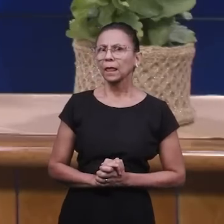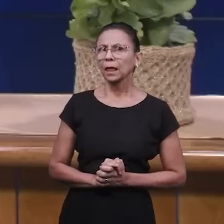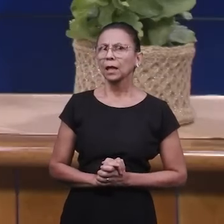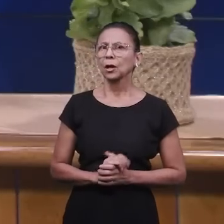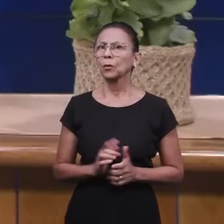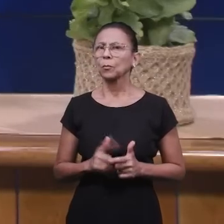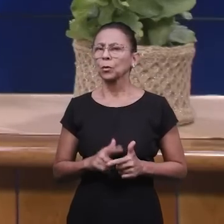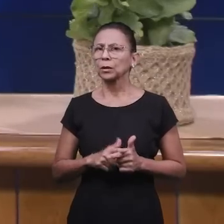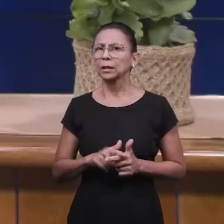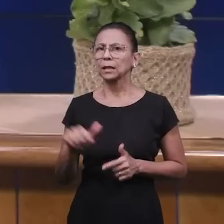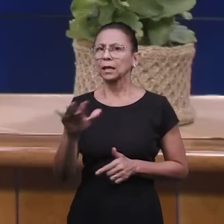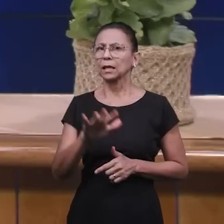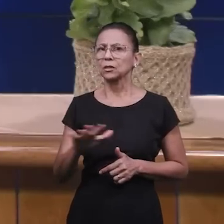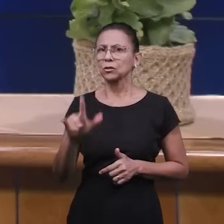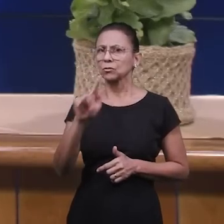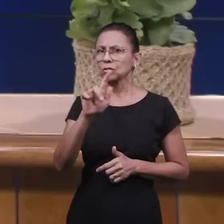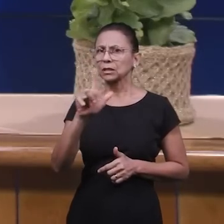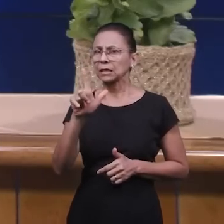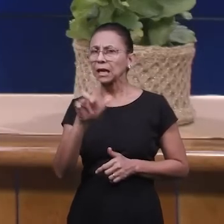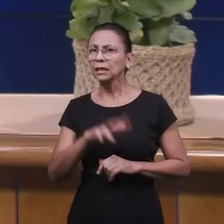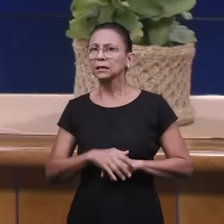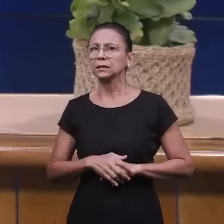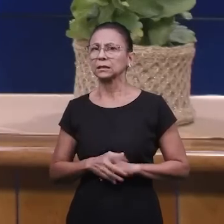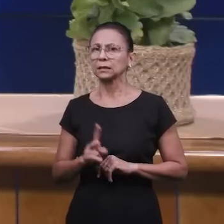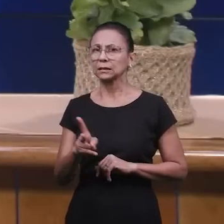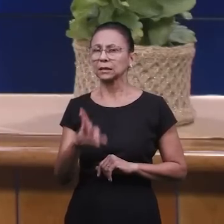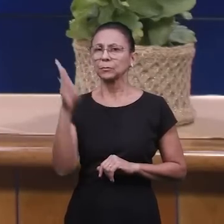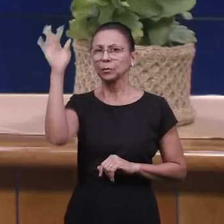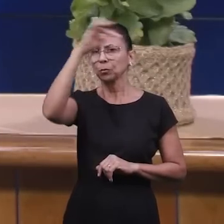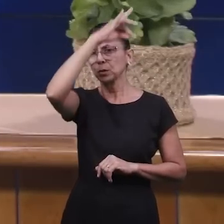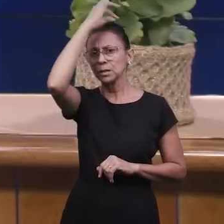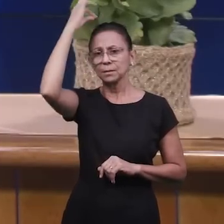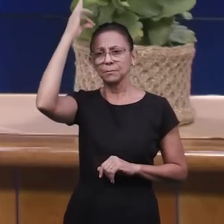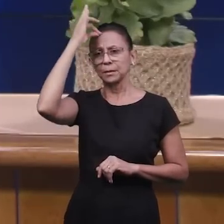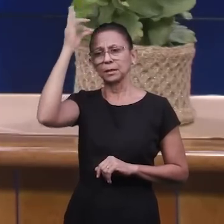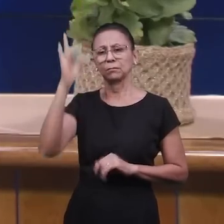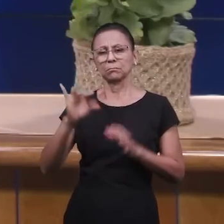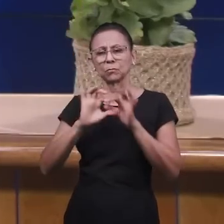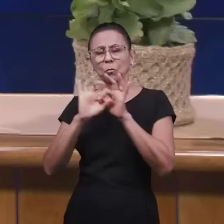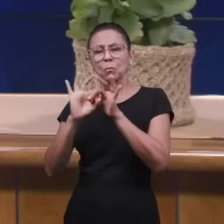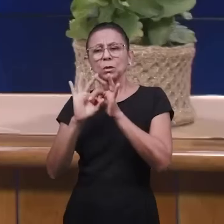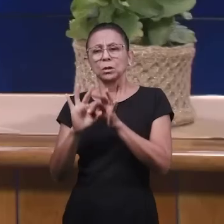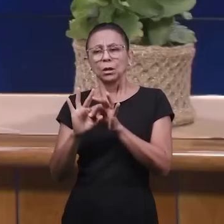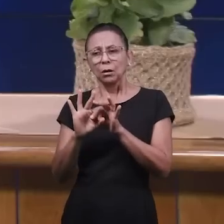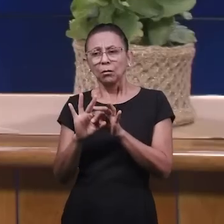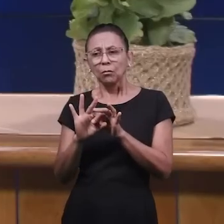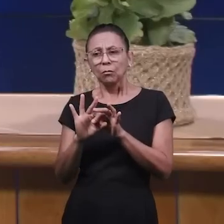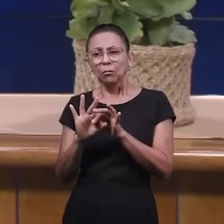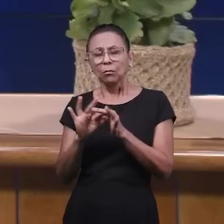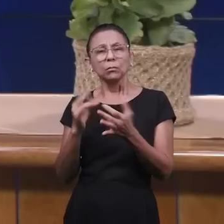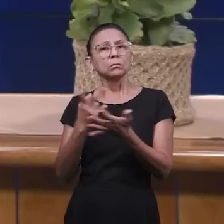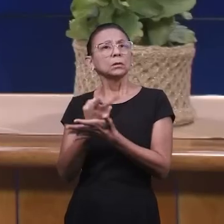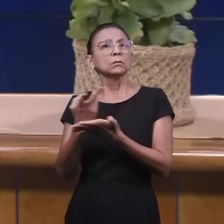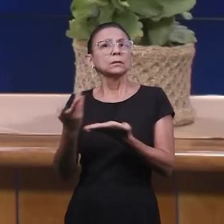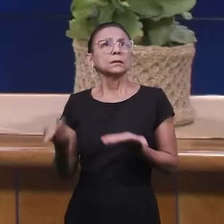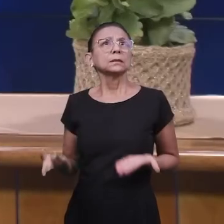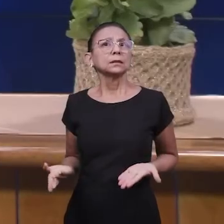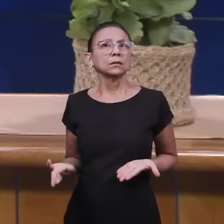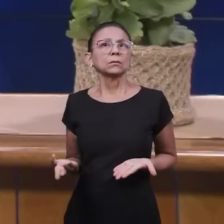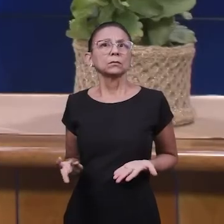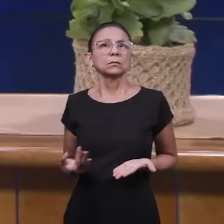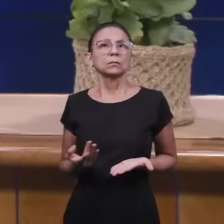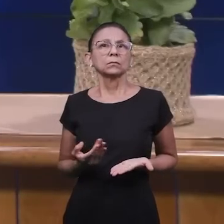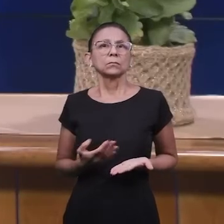os rudimentos, para aquilo que não é eterno, né? Por isso que Timóteo diz, porque Demas